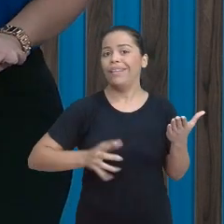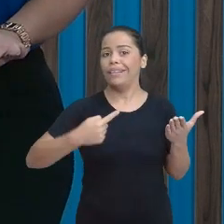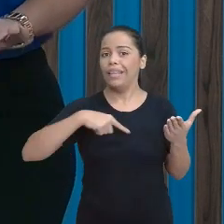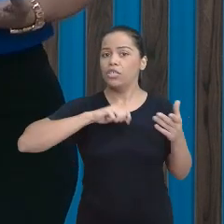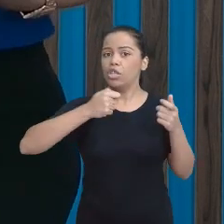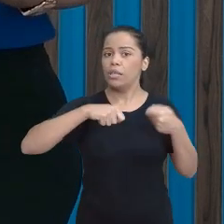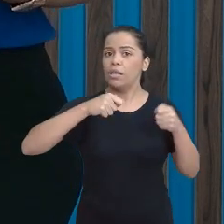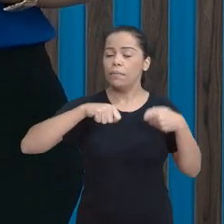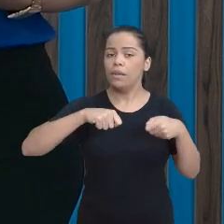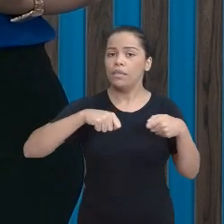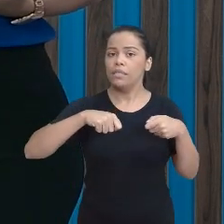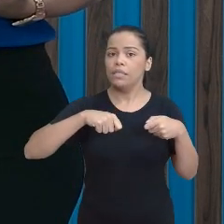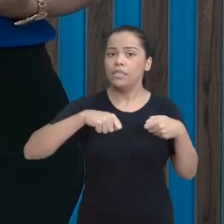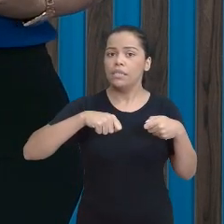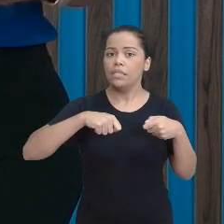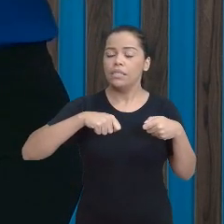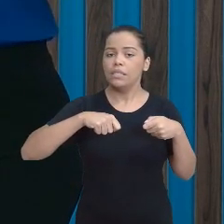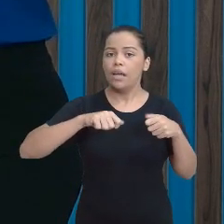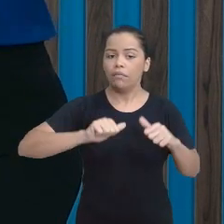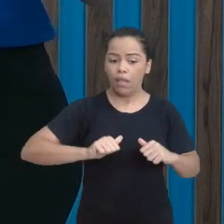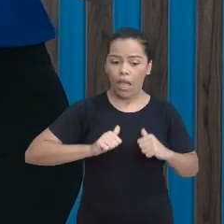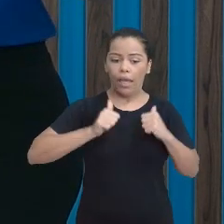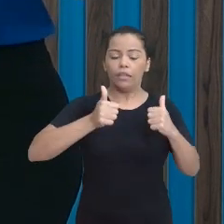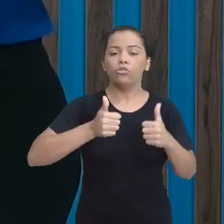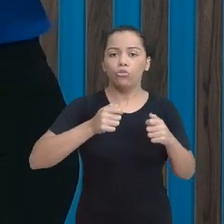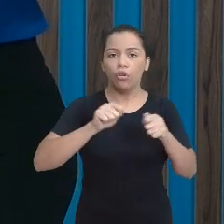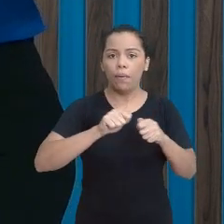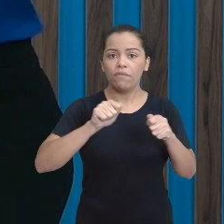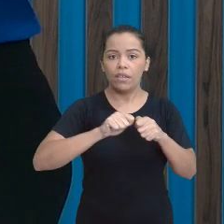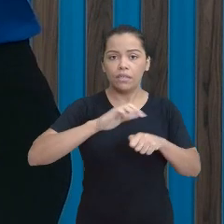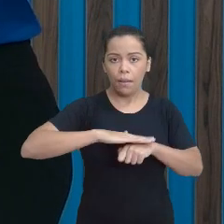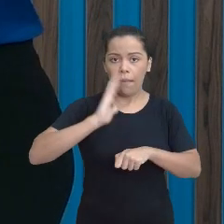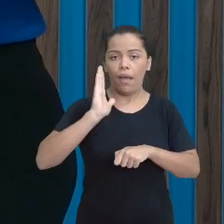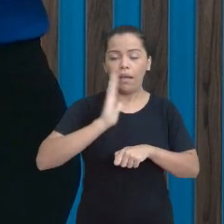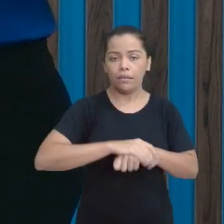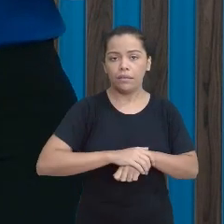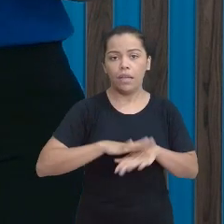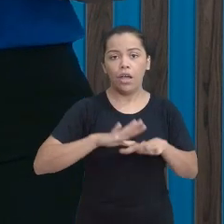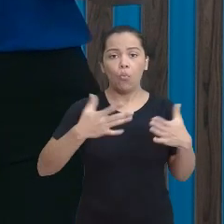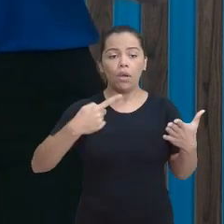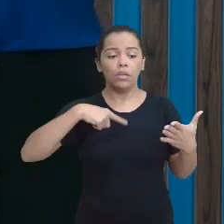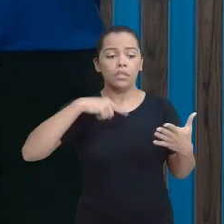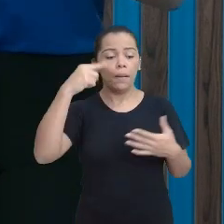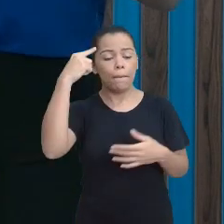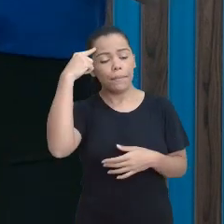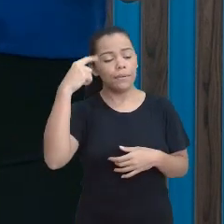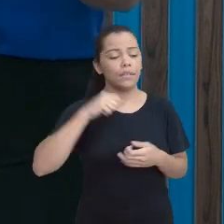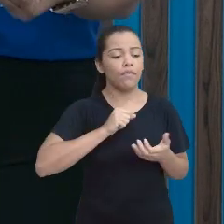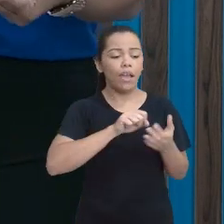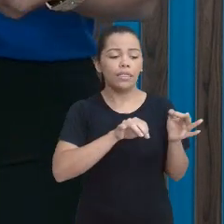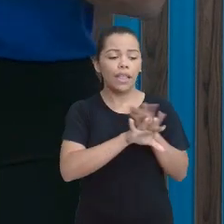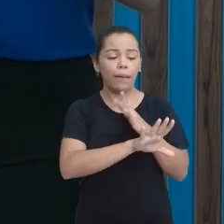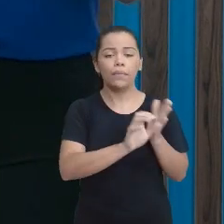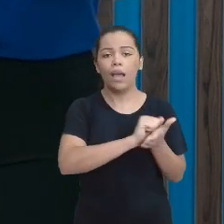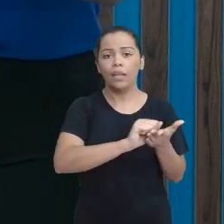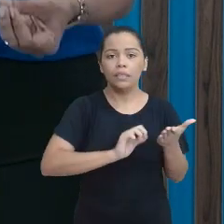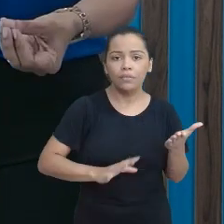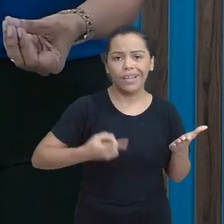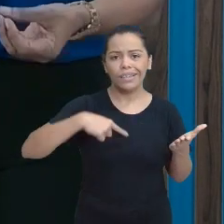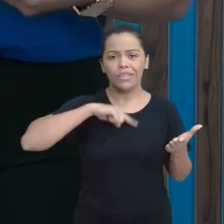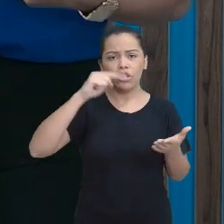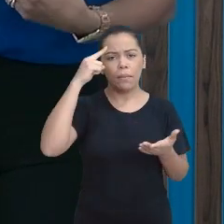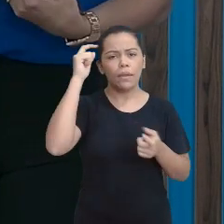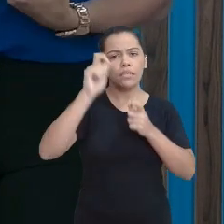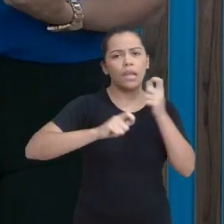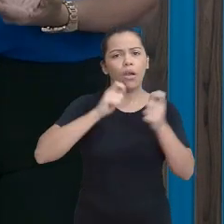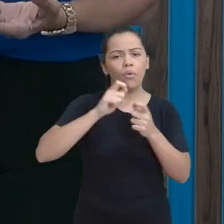entrega. E aí, quando você pensa em começar e concluir uma atividade, a gente pensa que a pessoa que está envolvida e que está